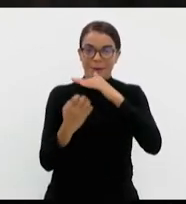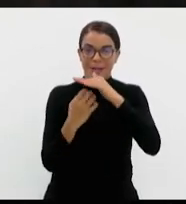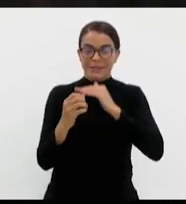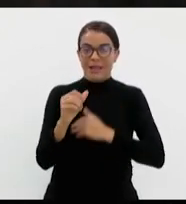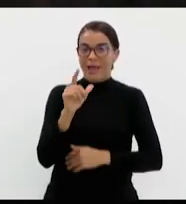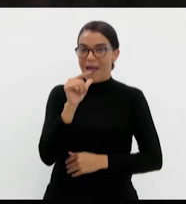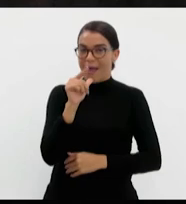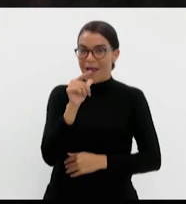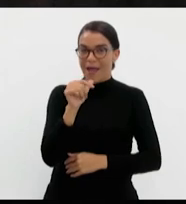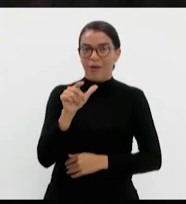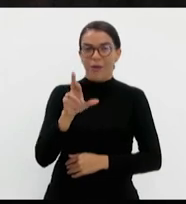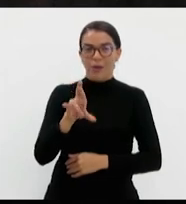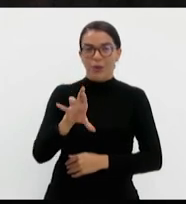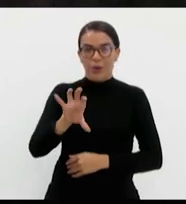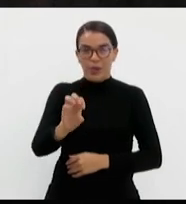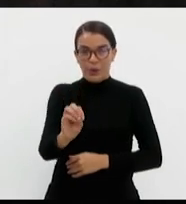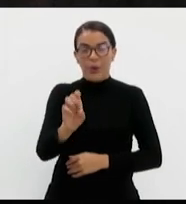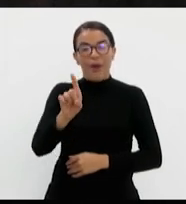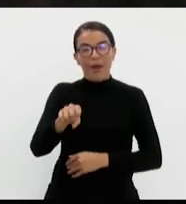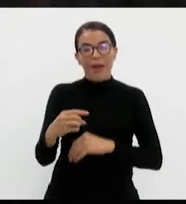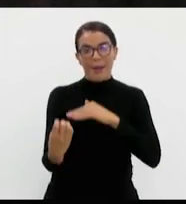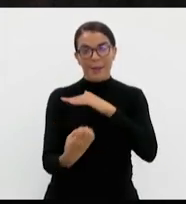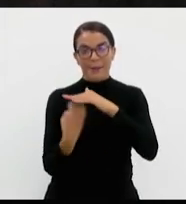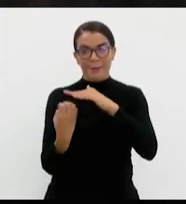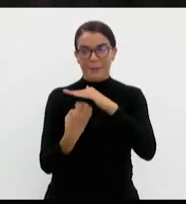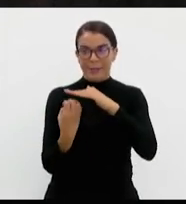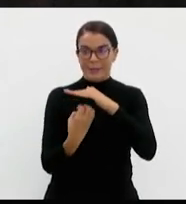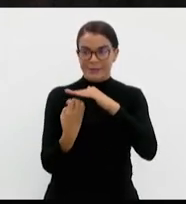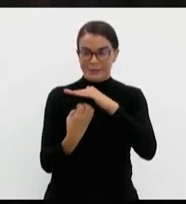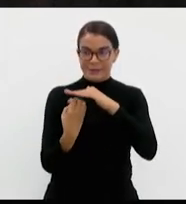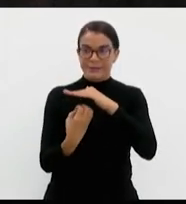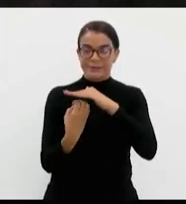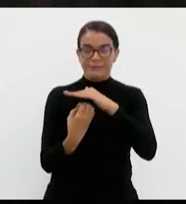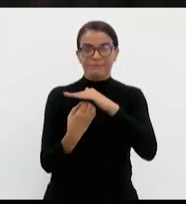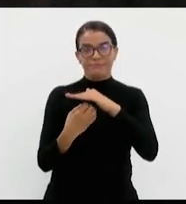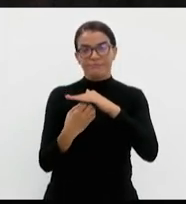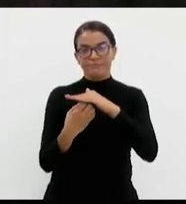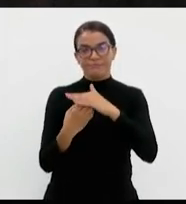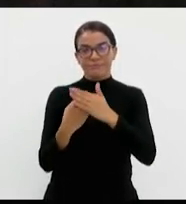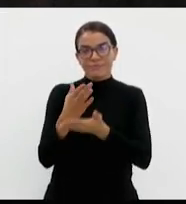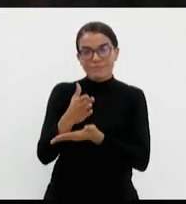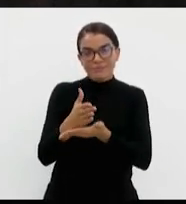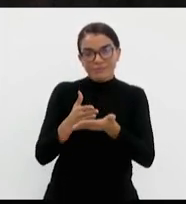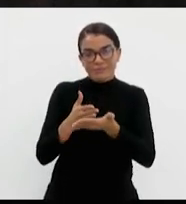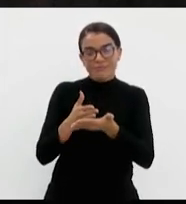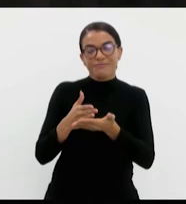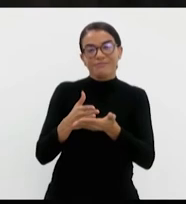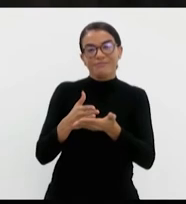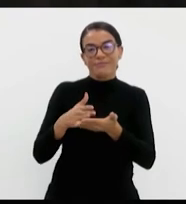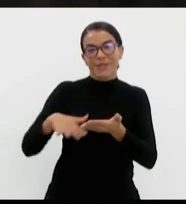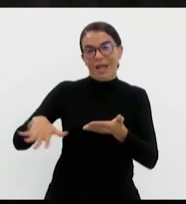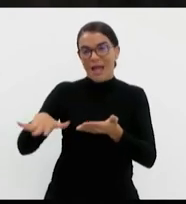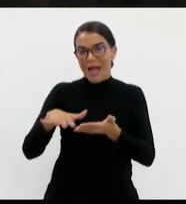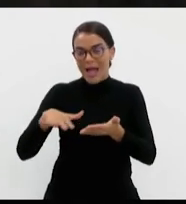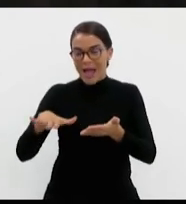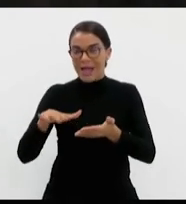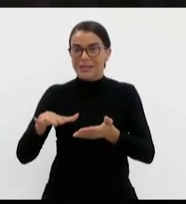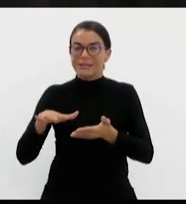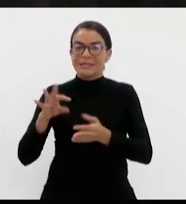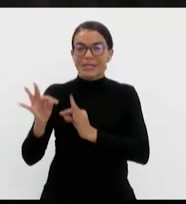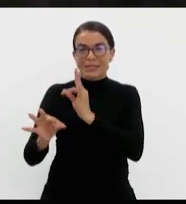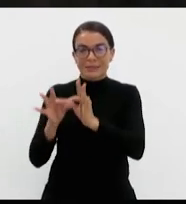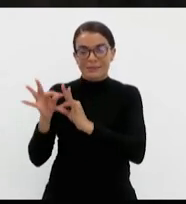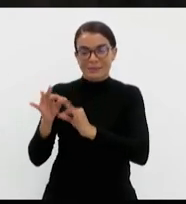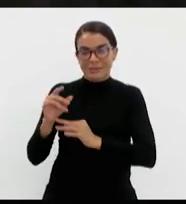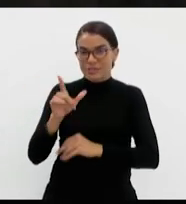Águas do Rio é a concessionária de parte de todo o sistema de água e esgoto do Estado do Rio